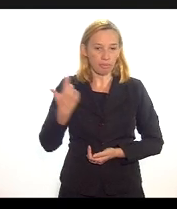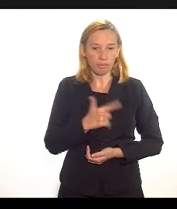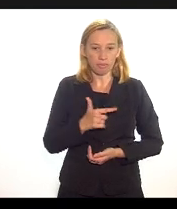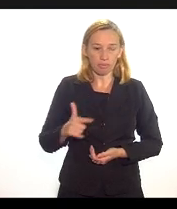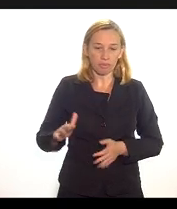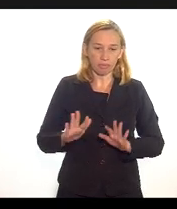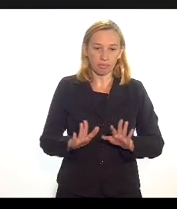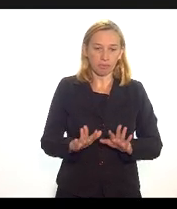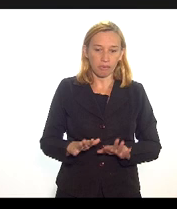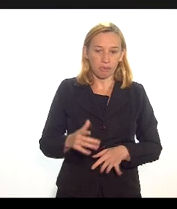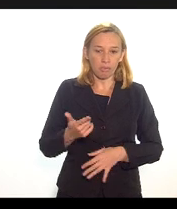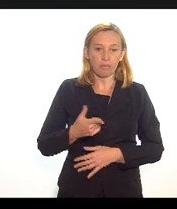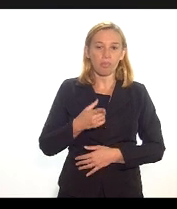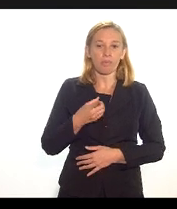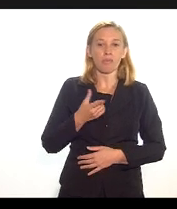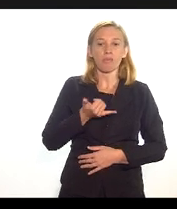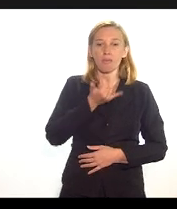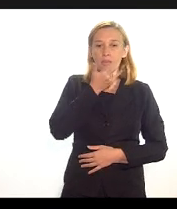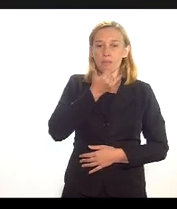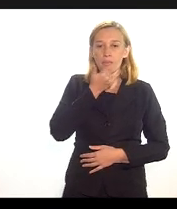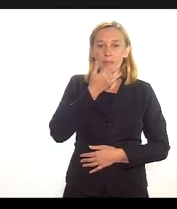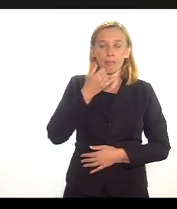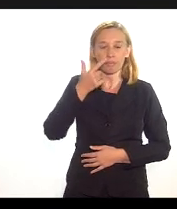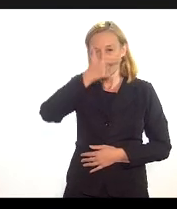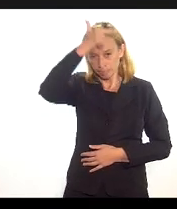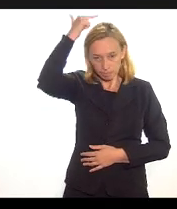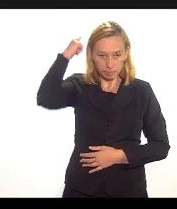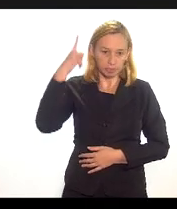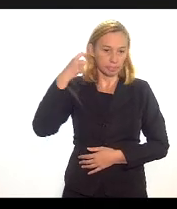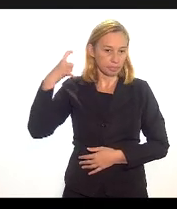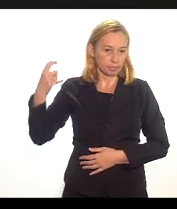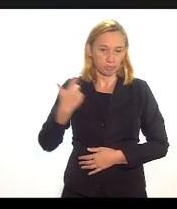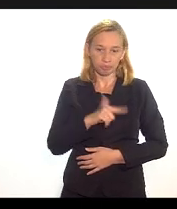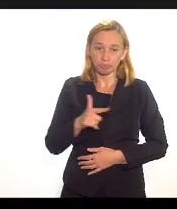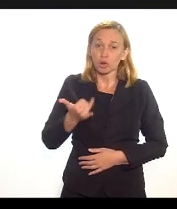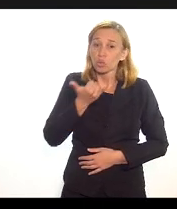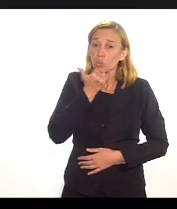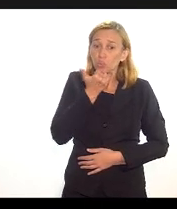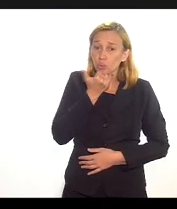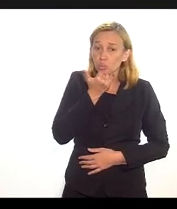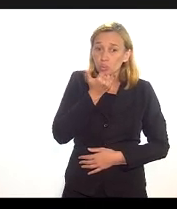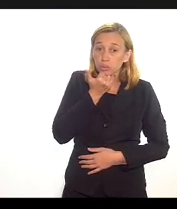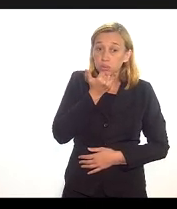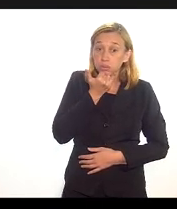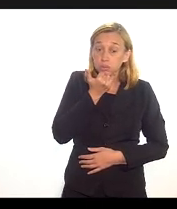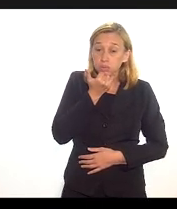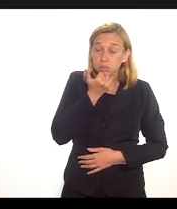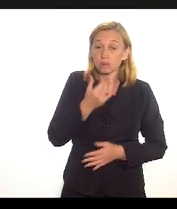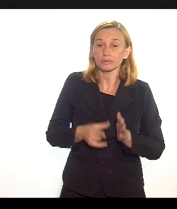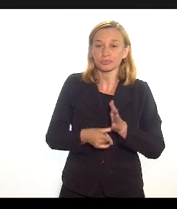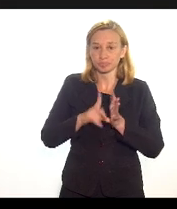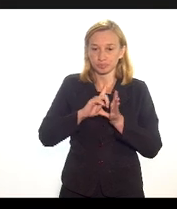Luiz, você está sem som, Luiz, perdão, você está sem som. Desculpe que eu cliquei. Antes